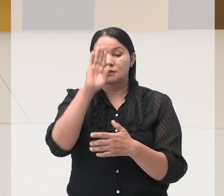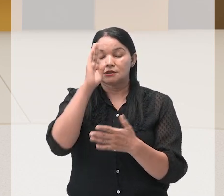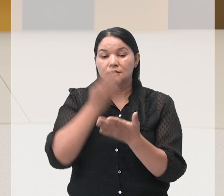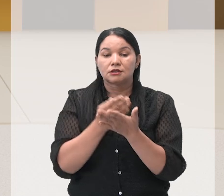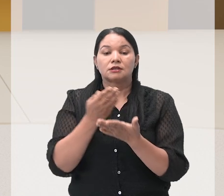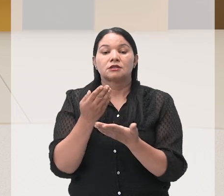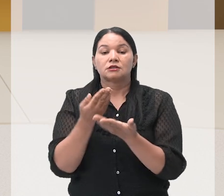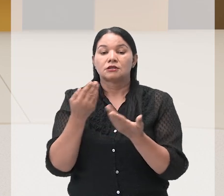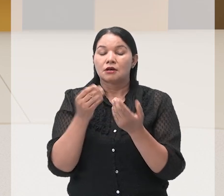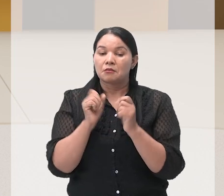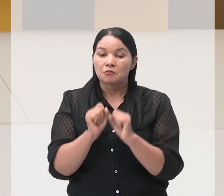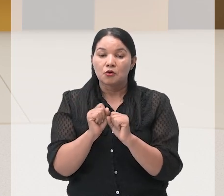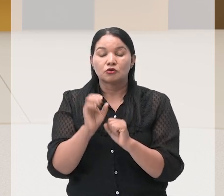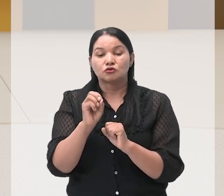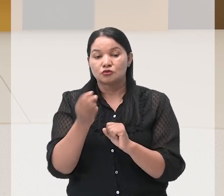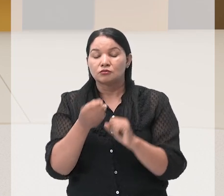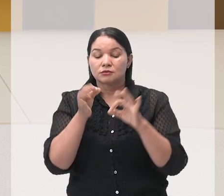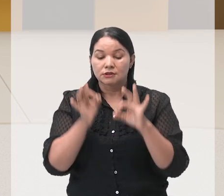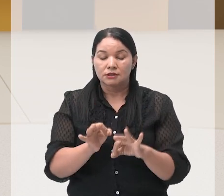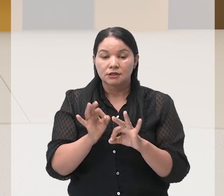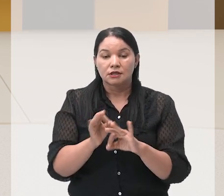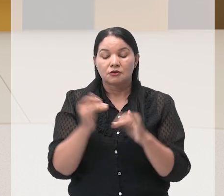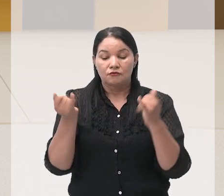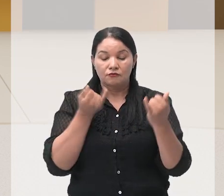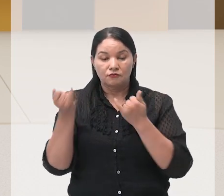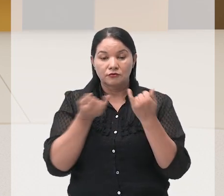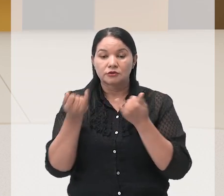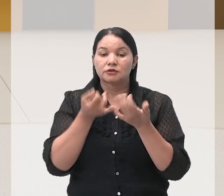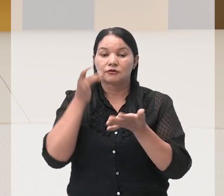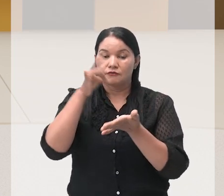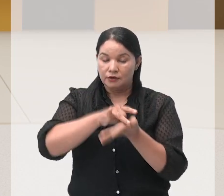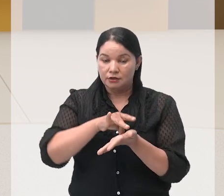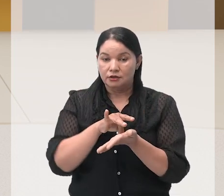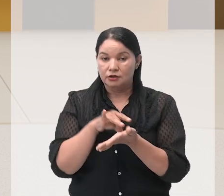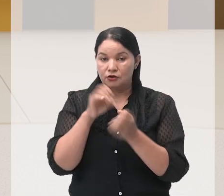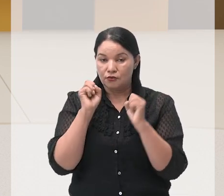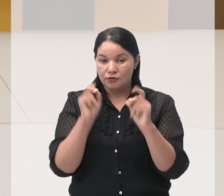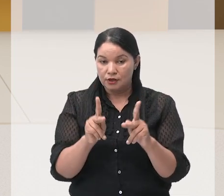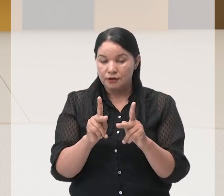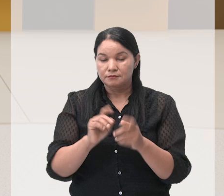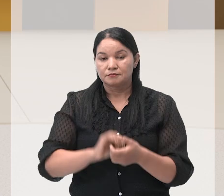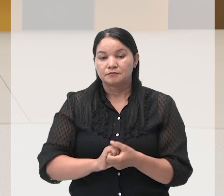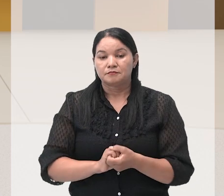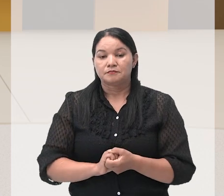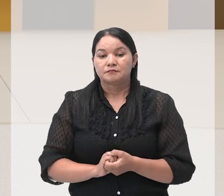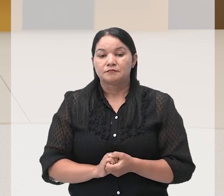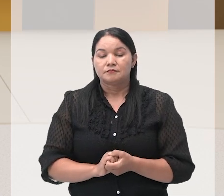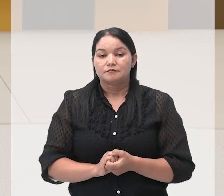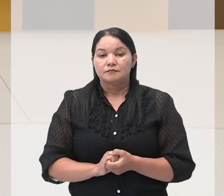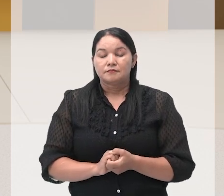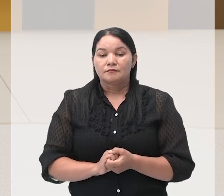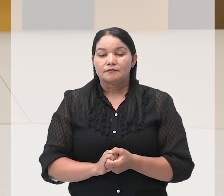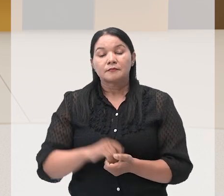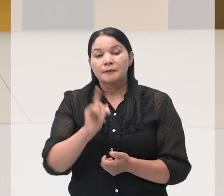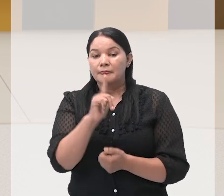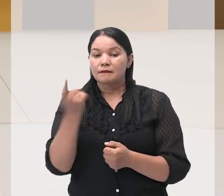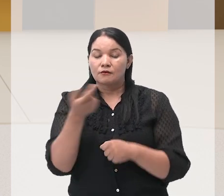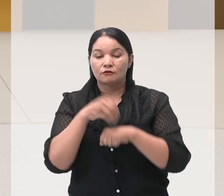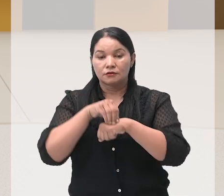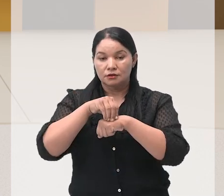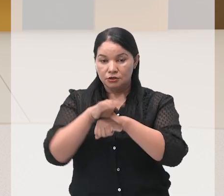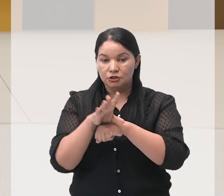Outra dica que a gente traz para vocês. Existem sites especializados em verificar aí a veracidade